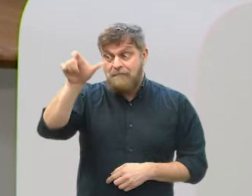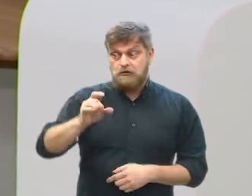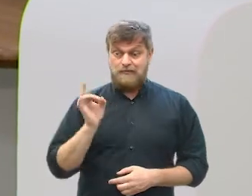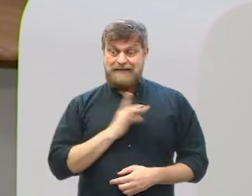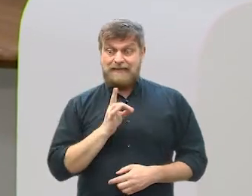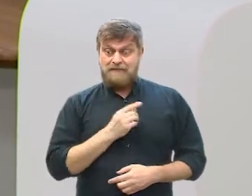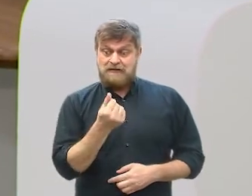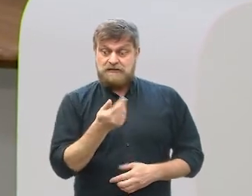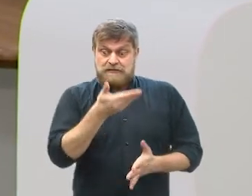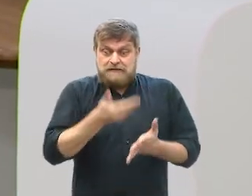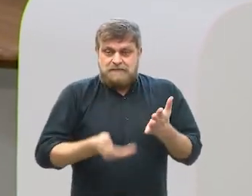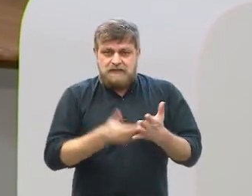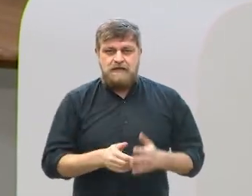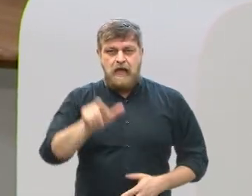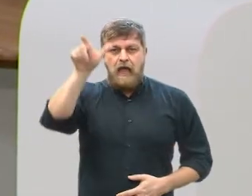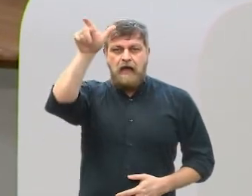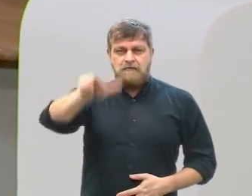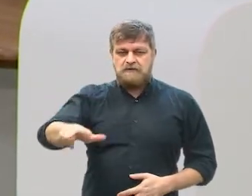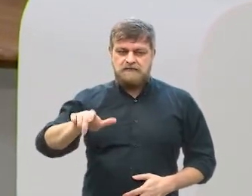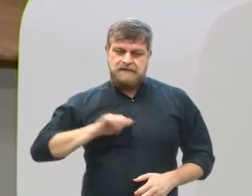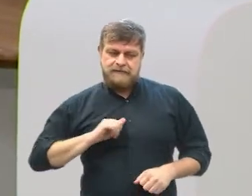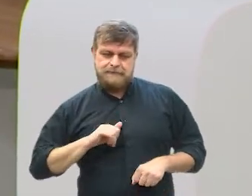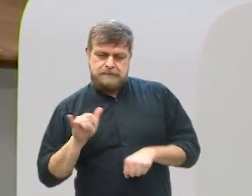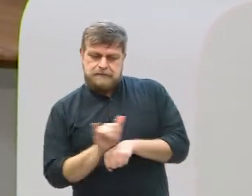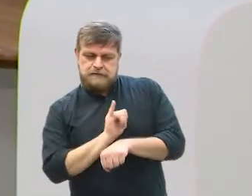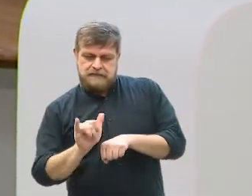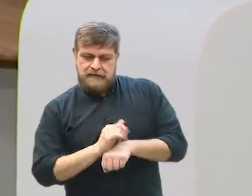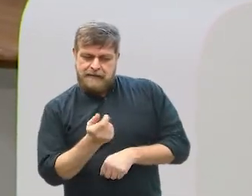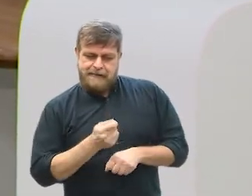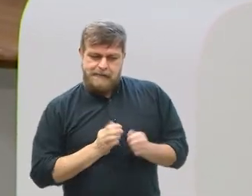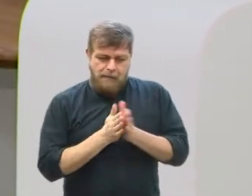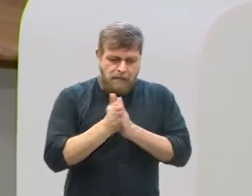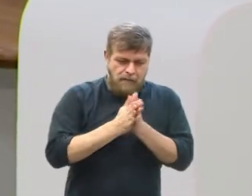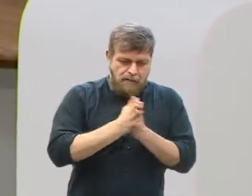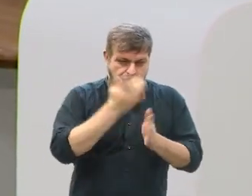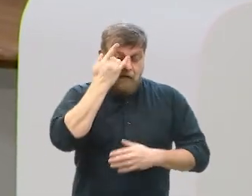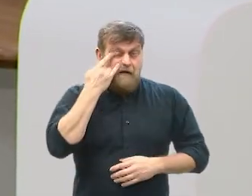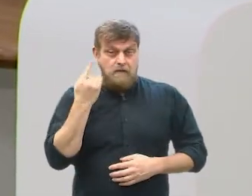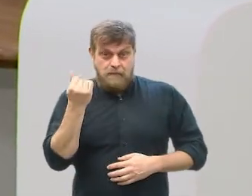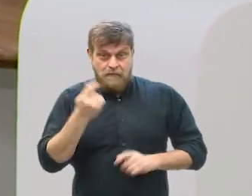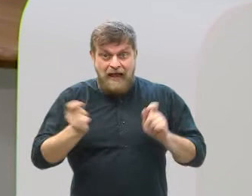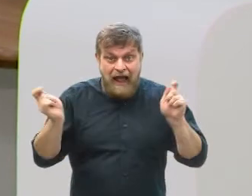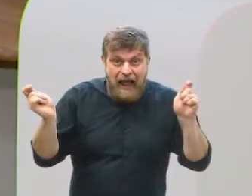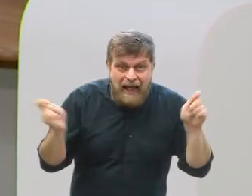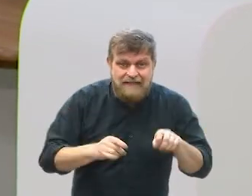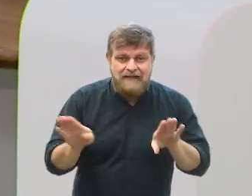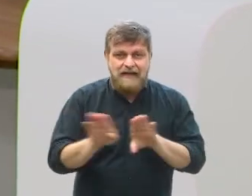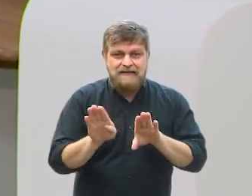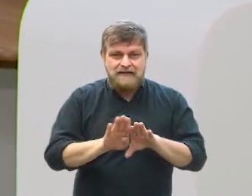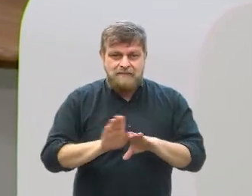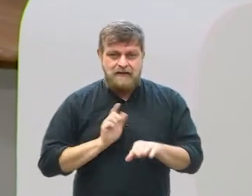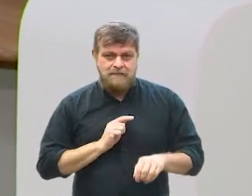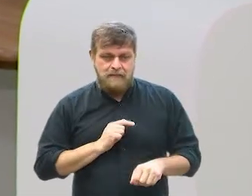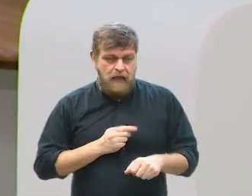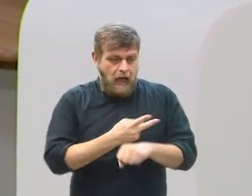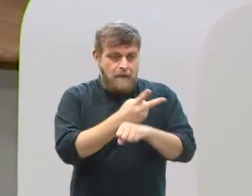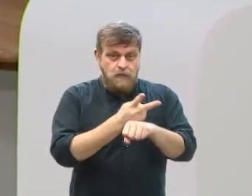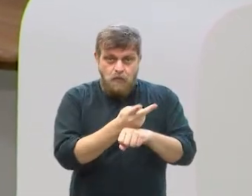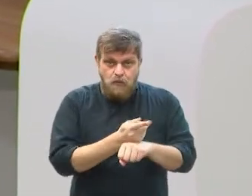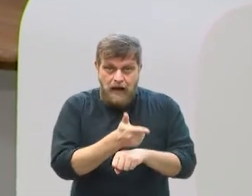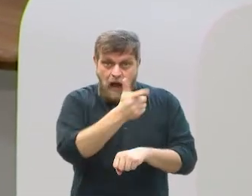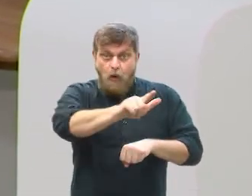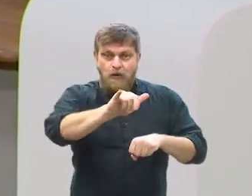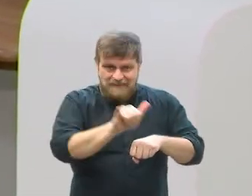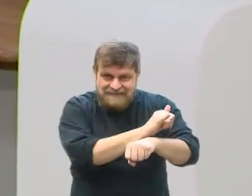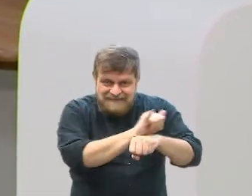o dinheiro. E uma pessoa mais arrojada, ela pode partir para outros rumos. Com certeza,